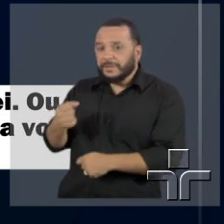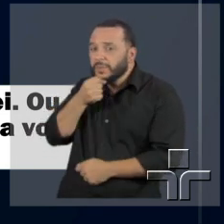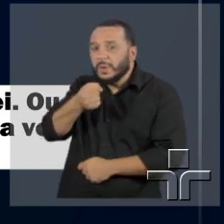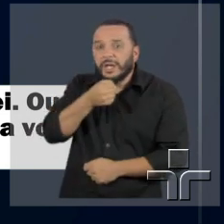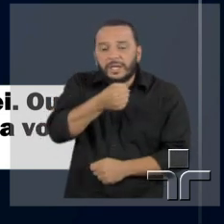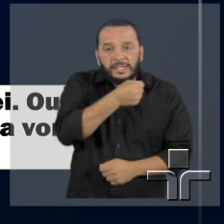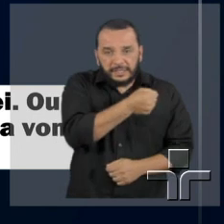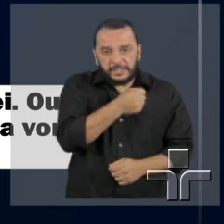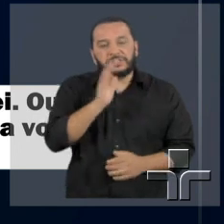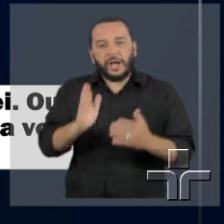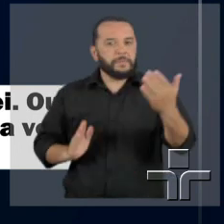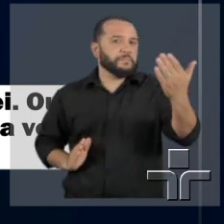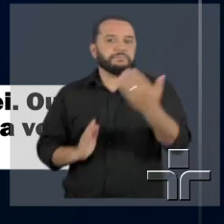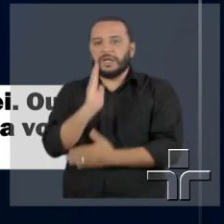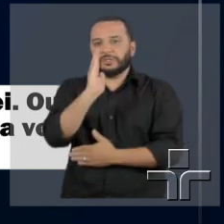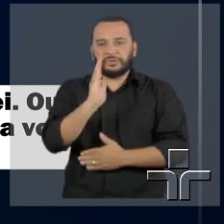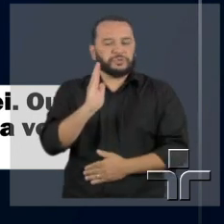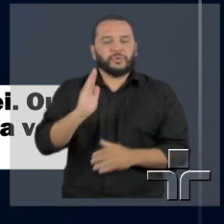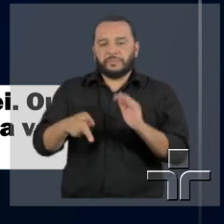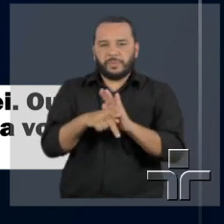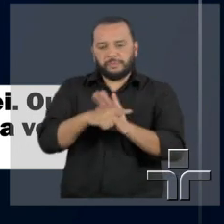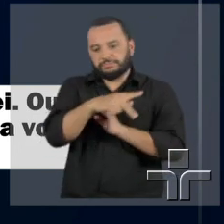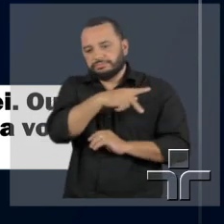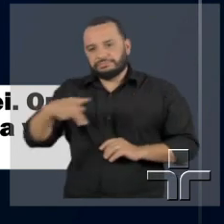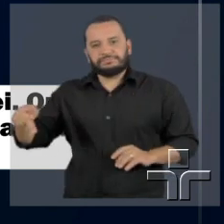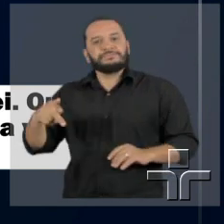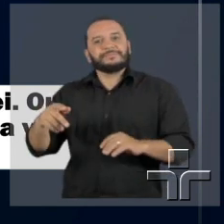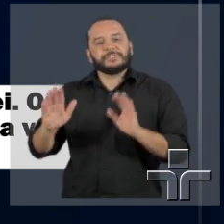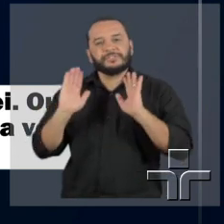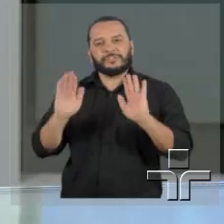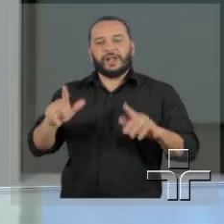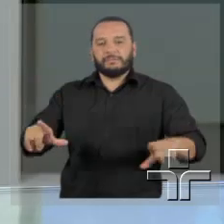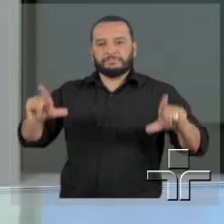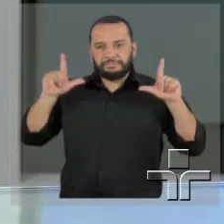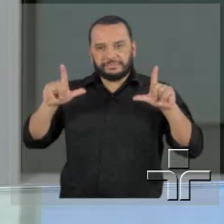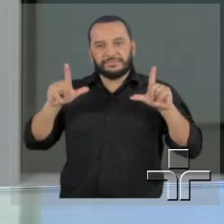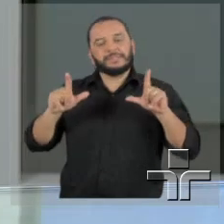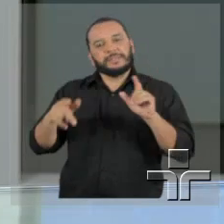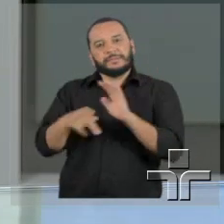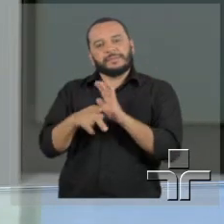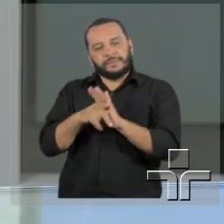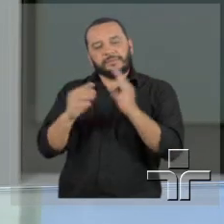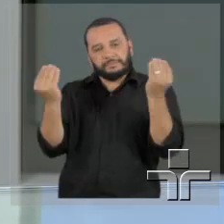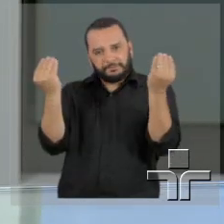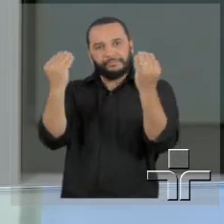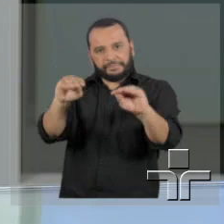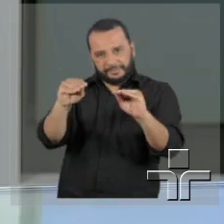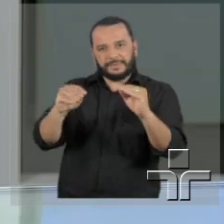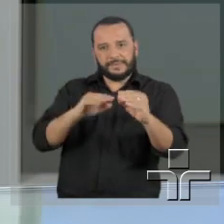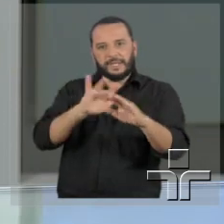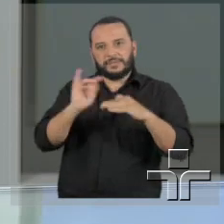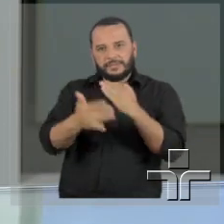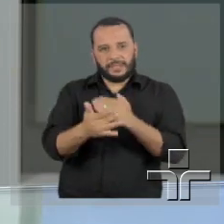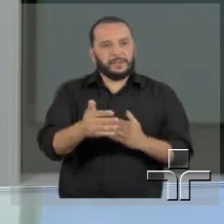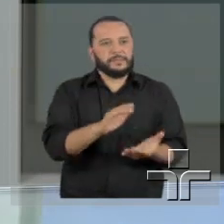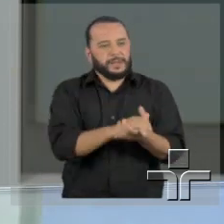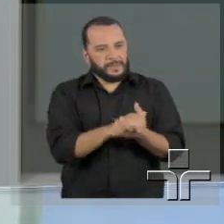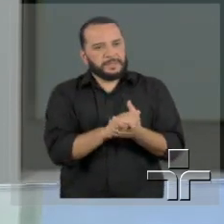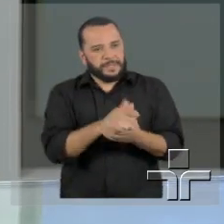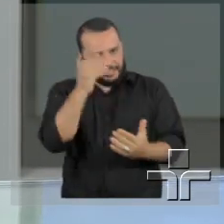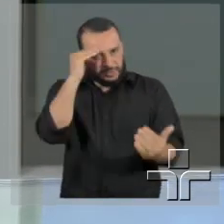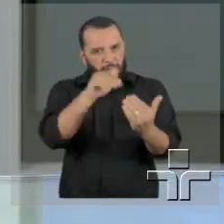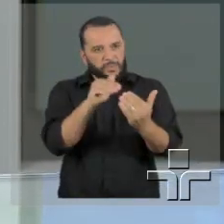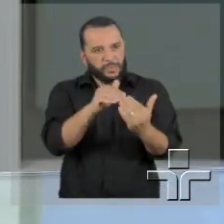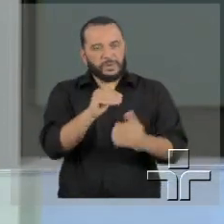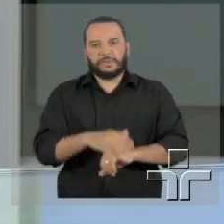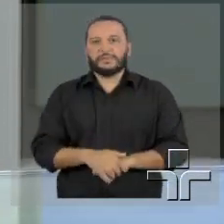teria sido eleito, apenas com seus lives em seu favor. Rosana Marques é um gênio. Parabéns, Rosana. Adorei o seu comentário. Concordo.